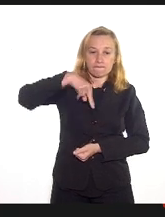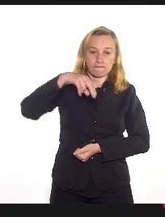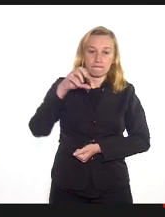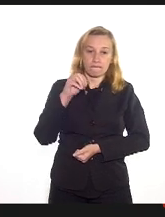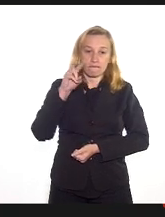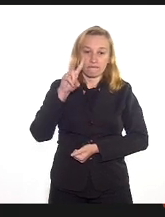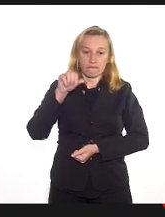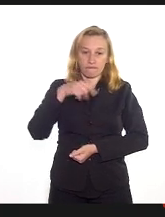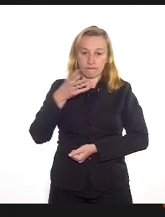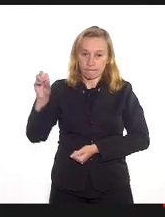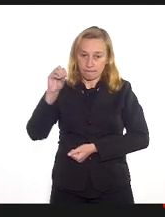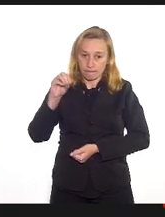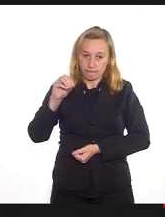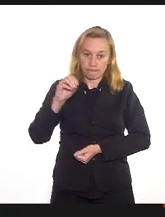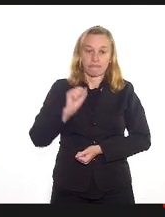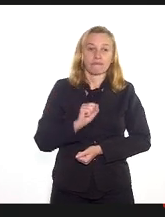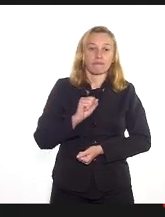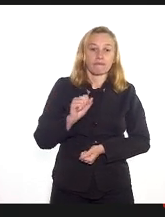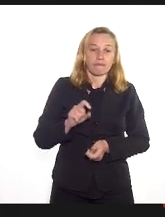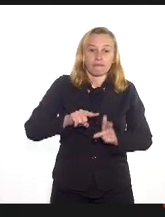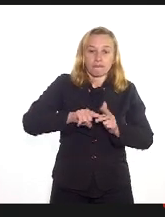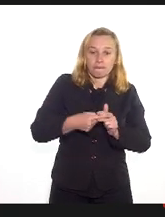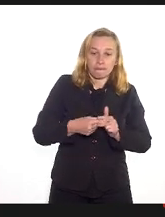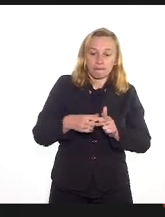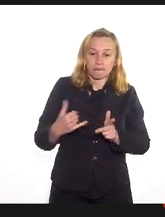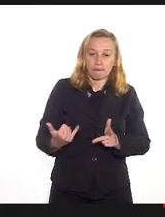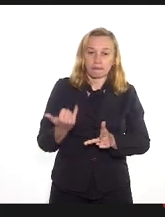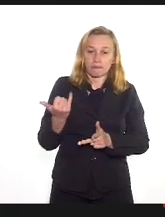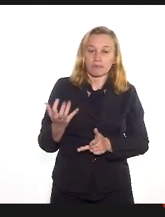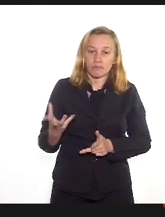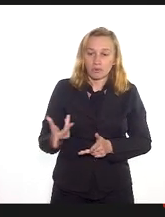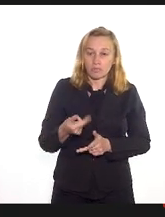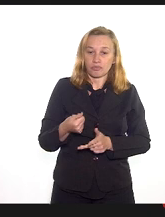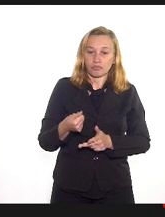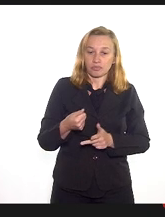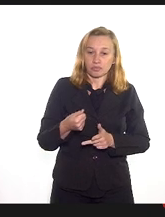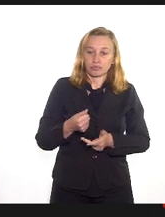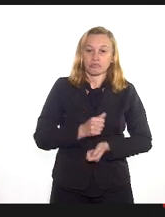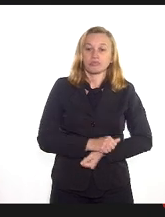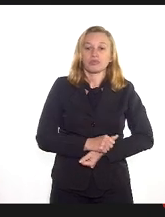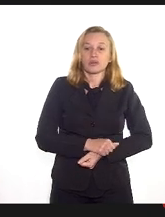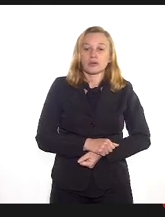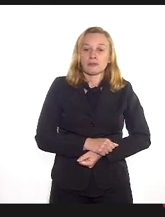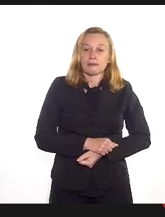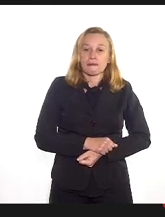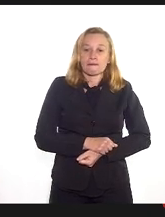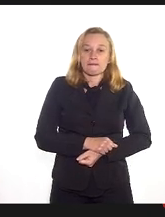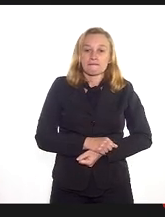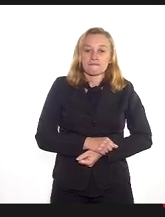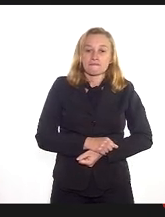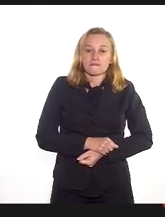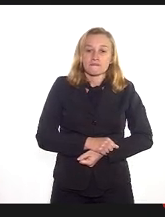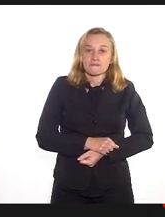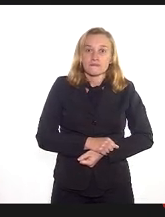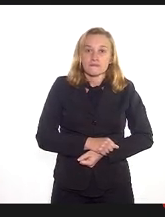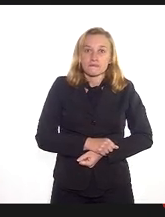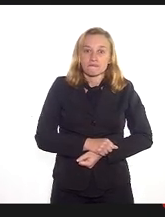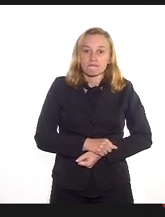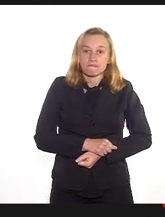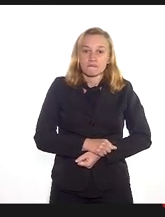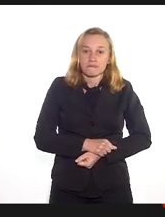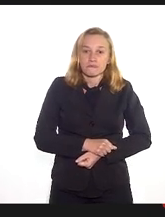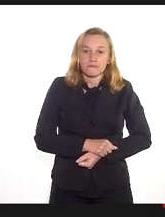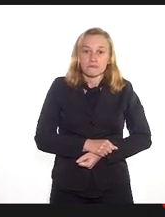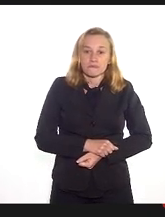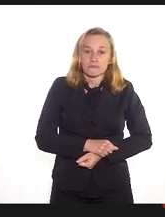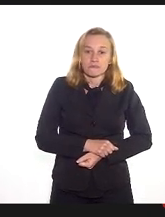navegação aperfeiçoada. Né? Aprimorada. Aprimorada. Bom,